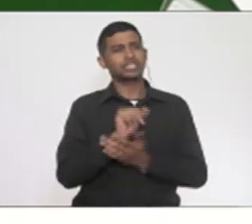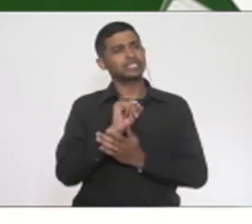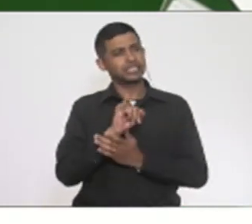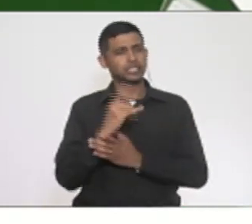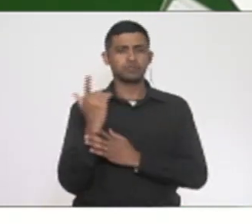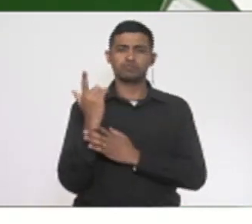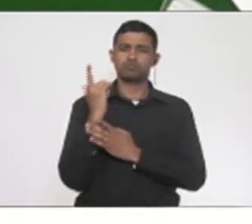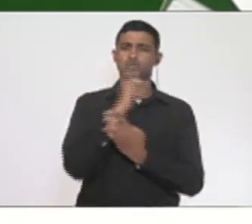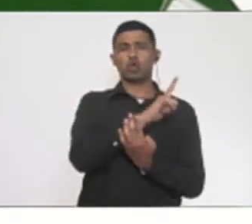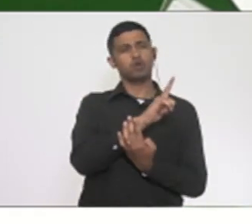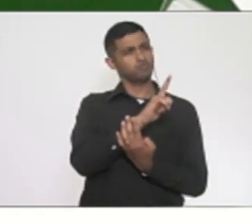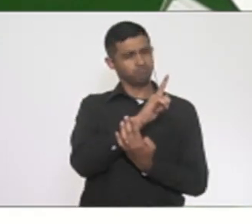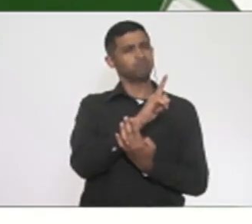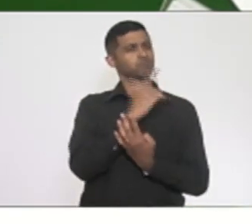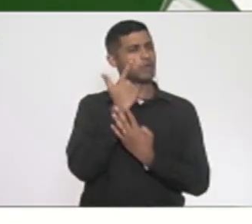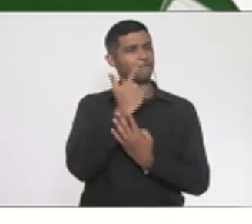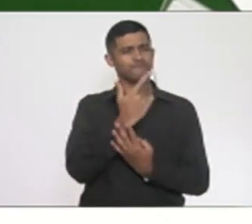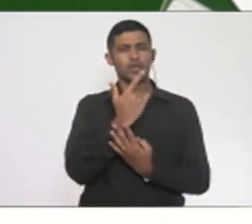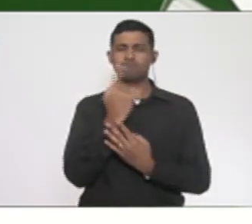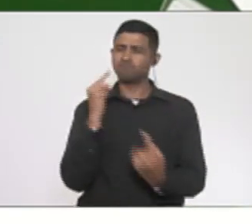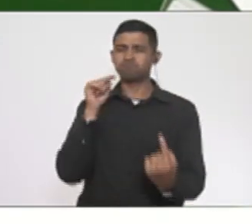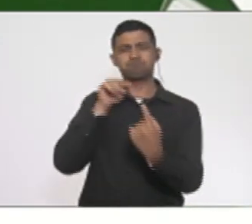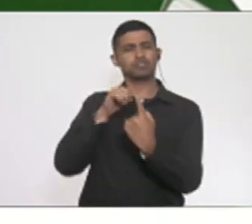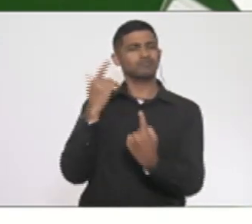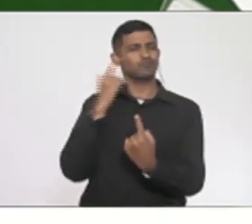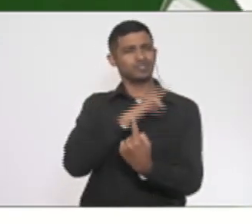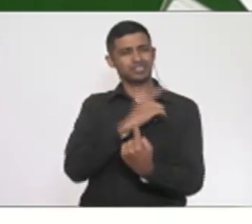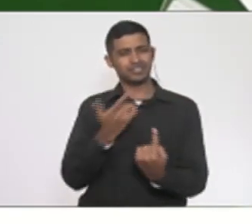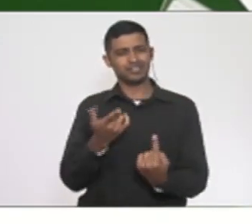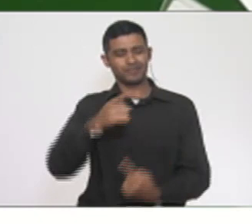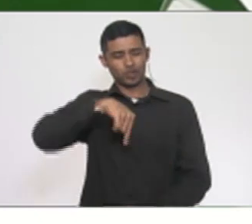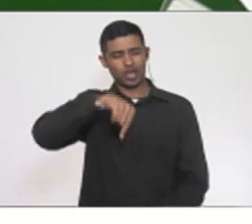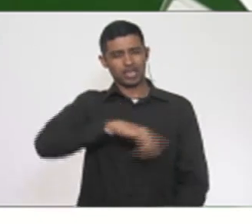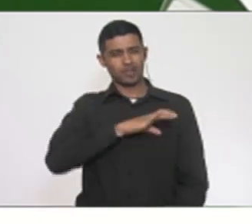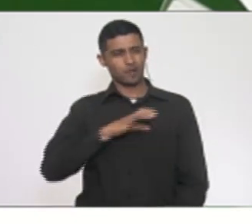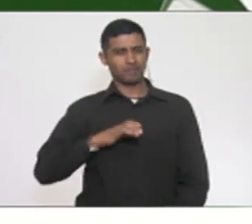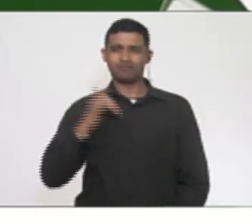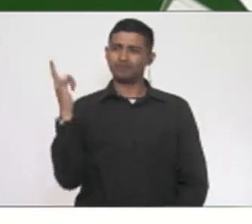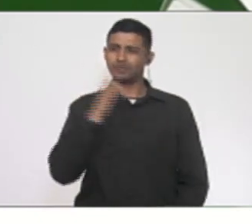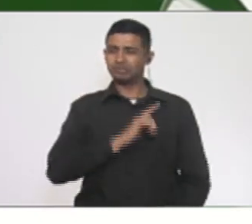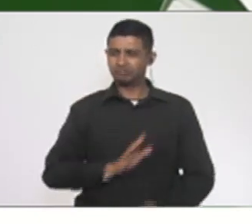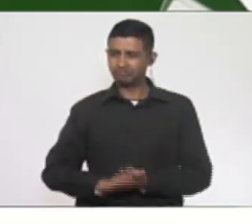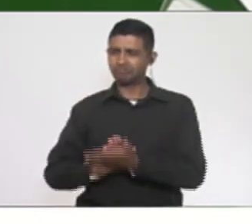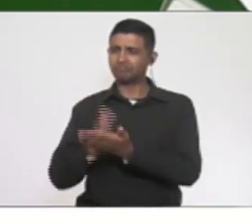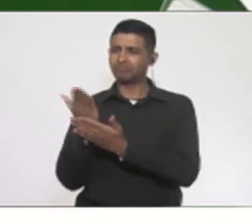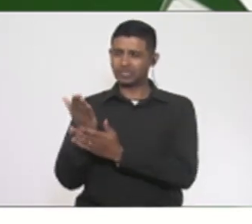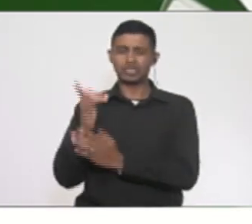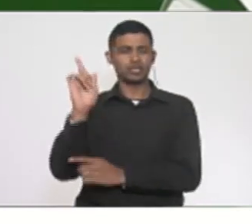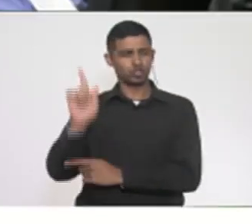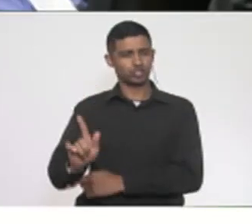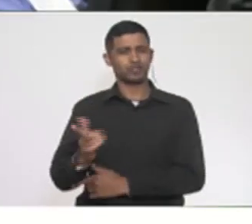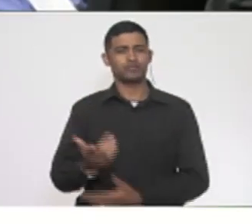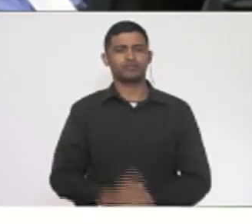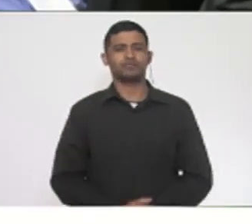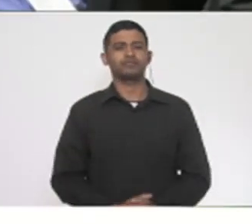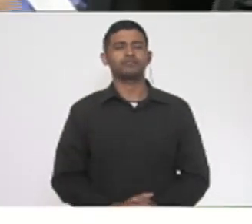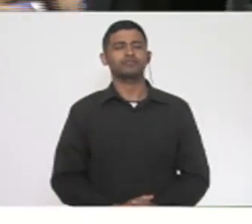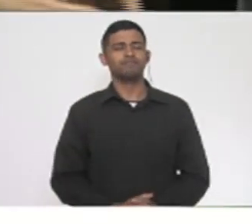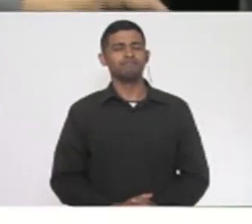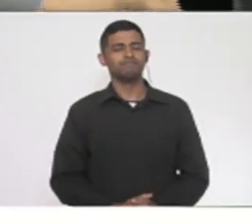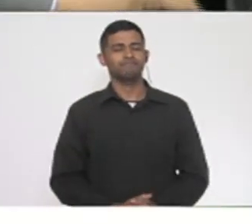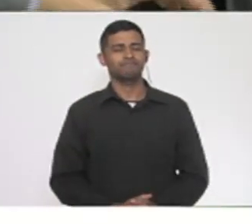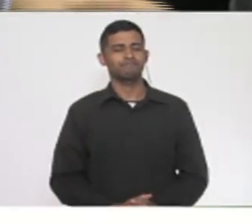gente consegue alcançar um êxito. E nós, da comissão, alcançamos. Parabenizo o senhor pela gestão. Quero saudar